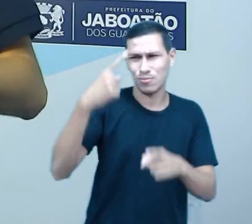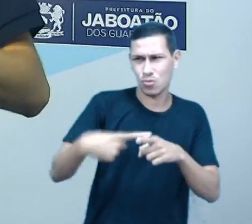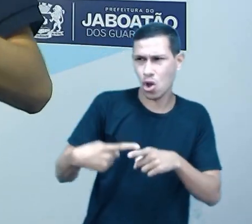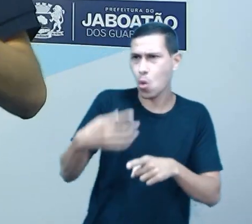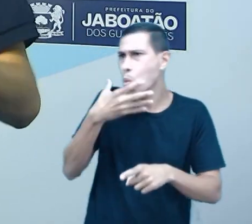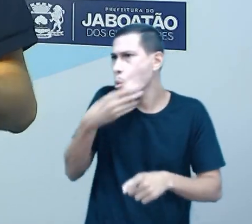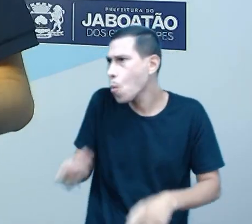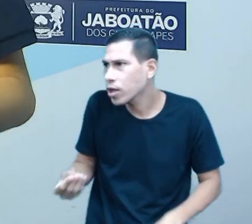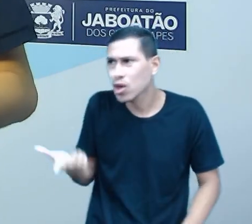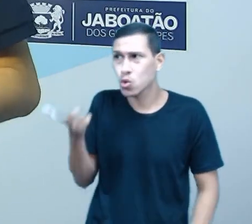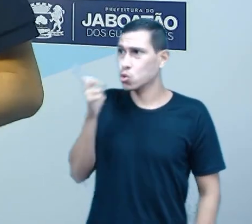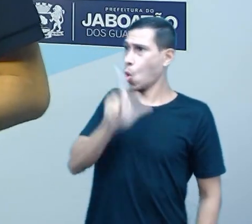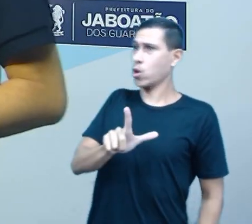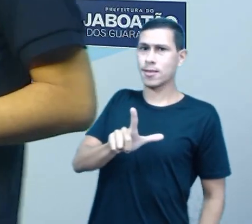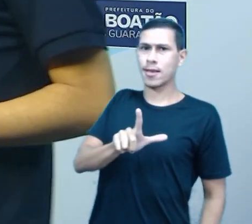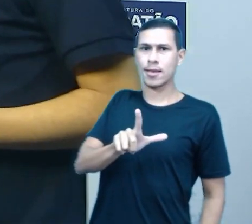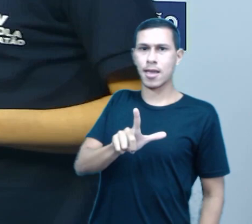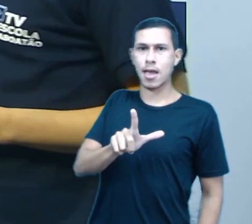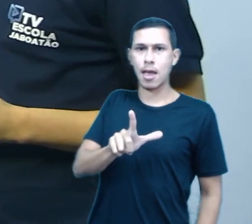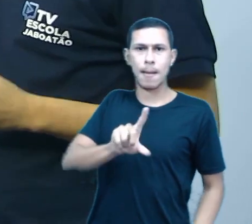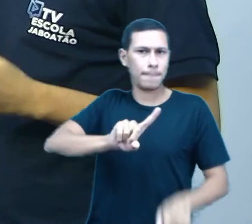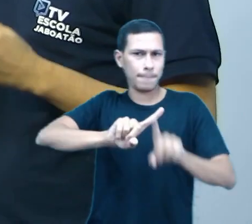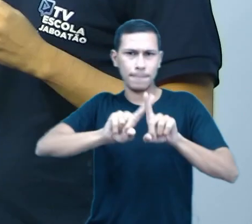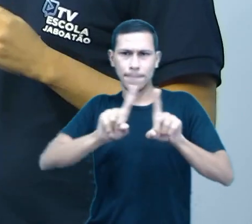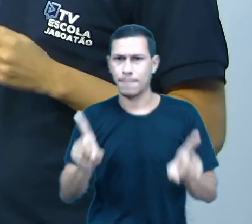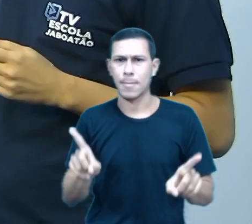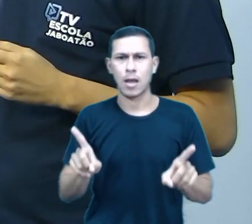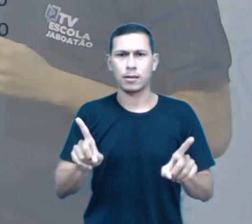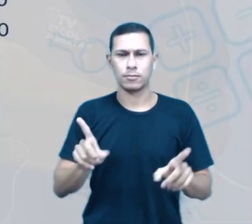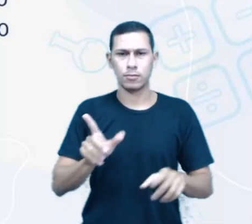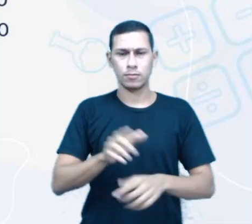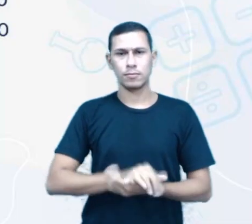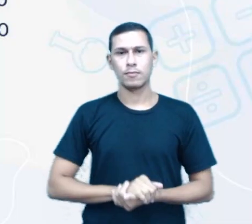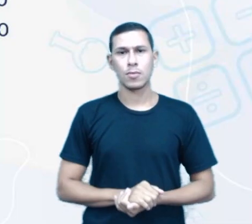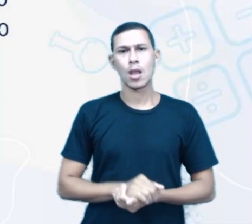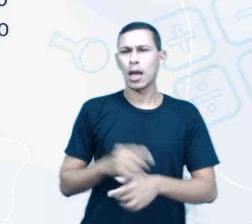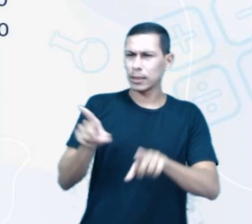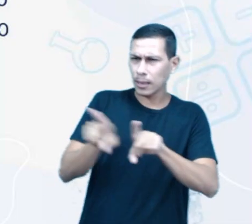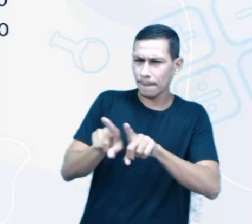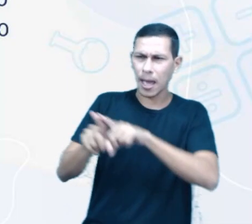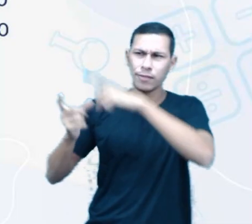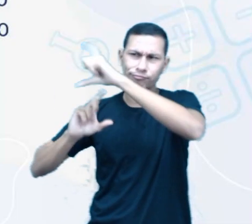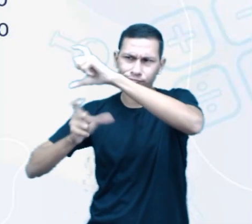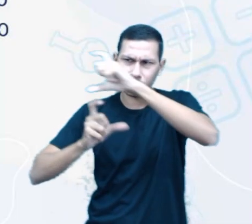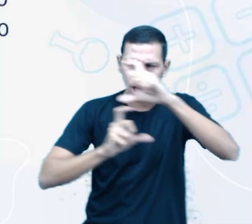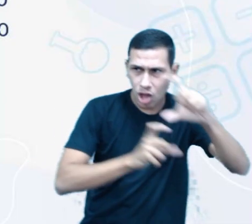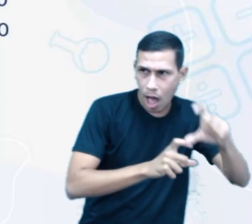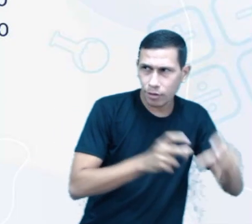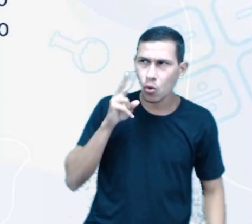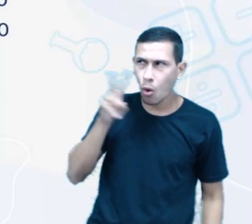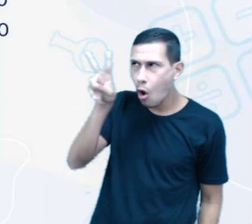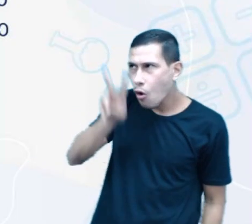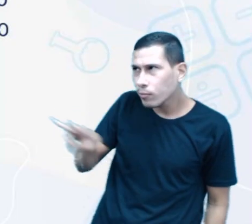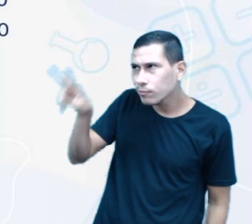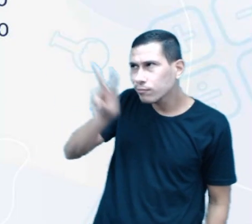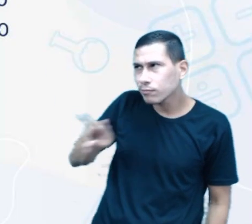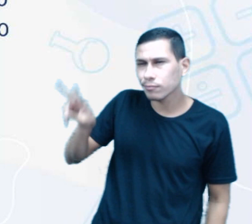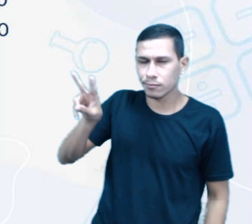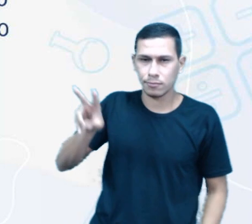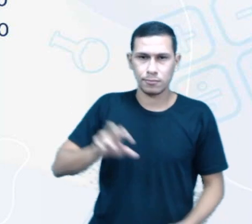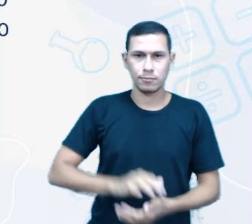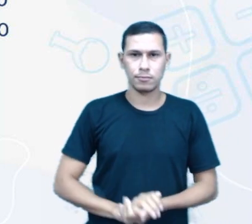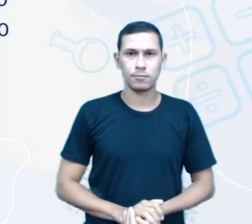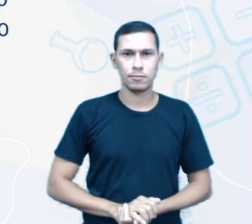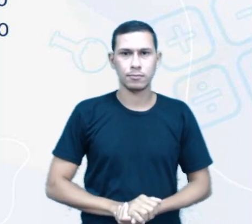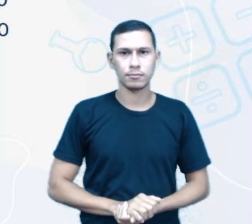ineficaz, decrépito, ok? Existiam outras charges também, essa que circula muito nos livros didáticos, que mostra